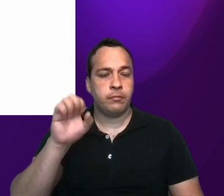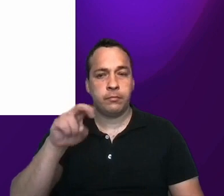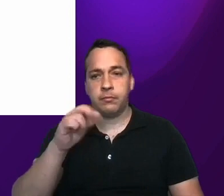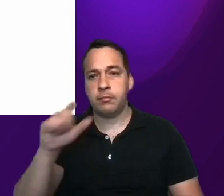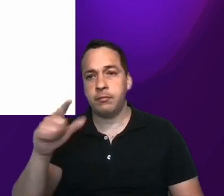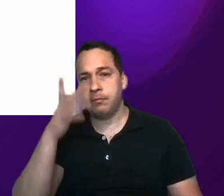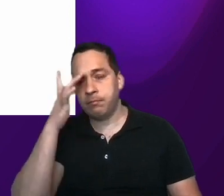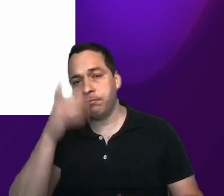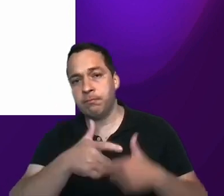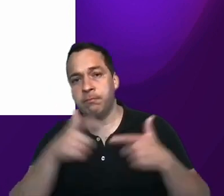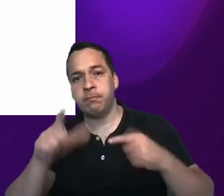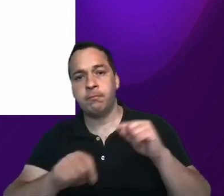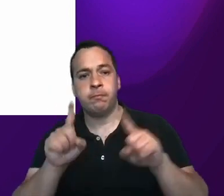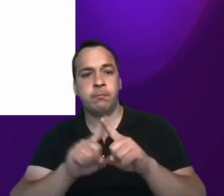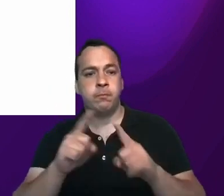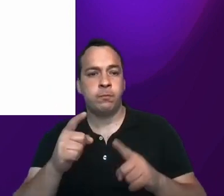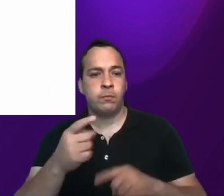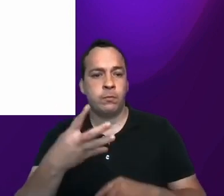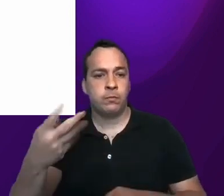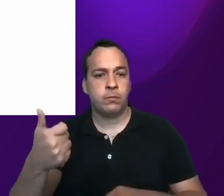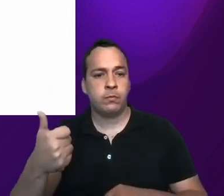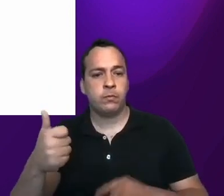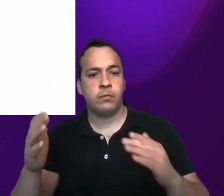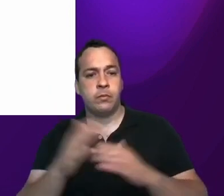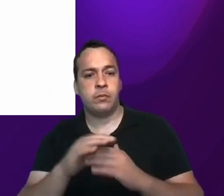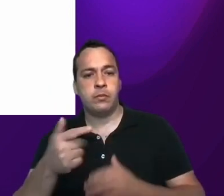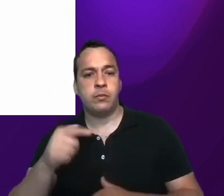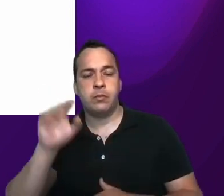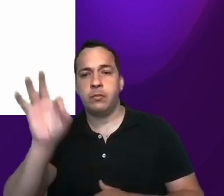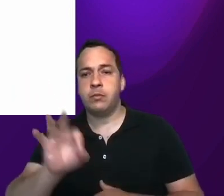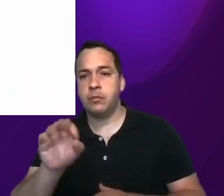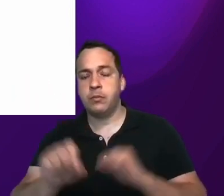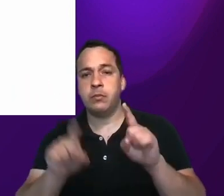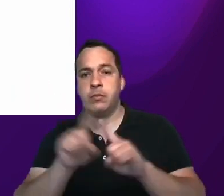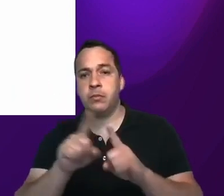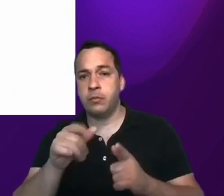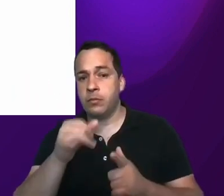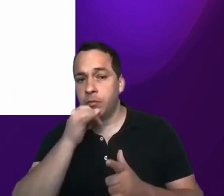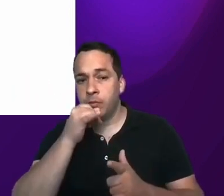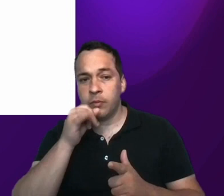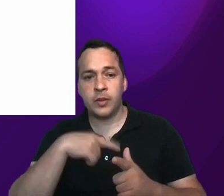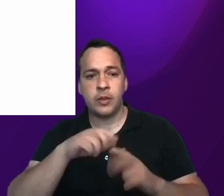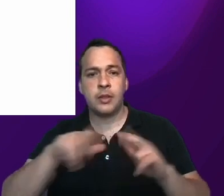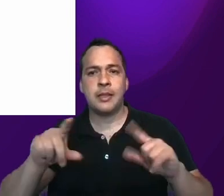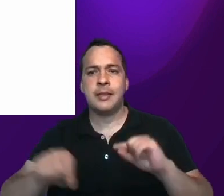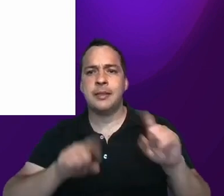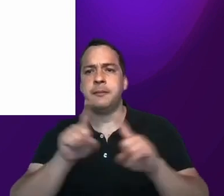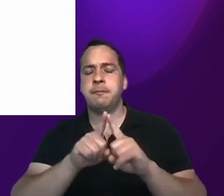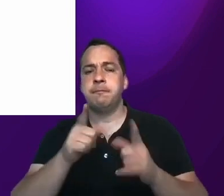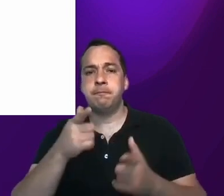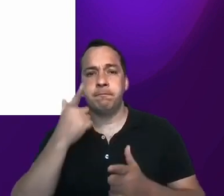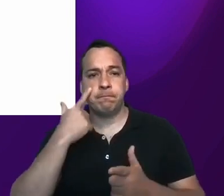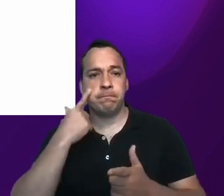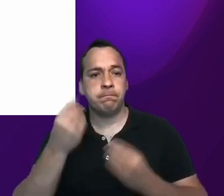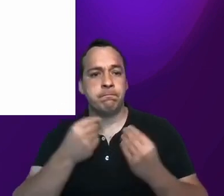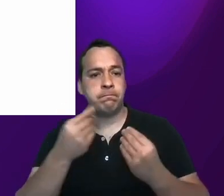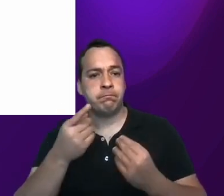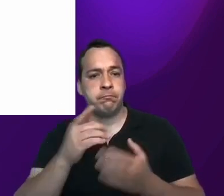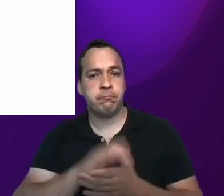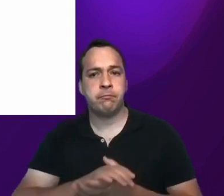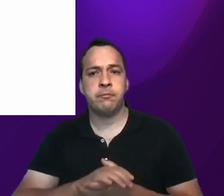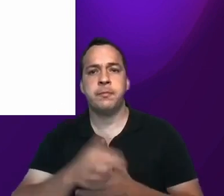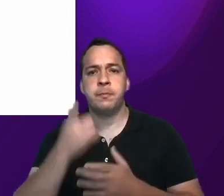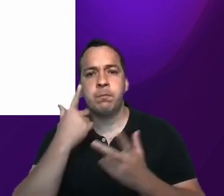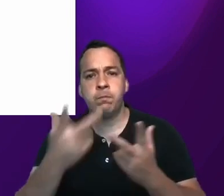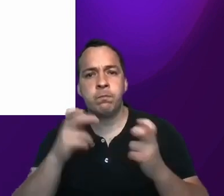grande, de 41% a 7%, baseado nessas diferentes definições, e aqui a gente já vê uma diferença na frequência